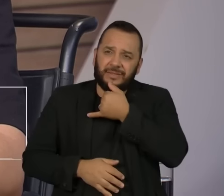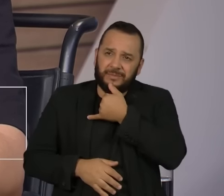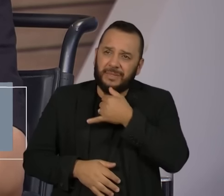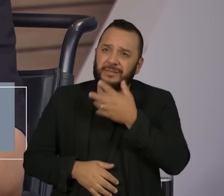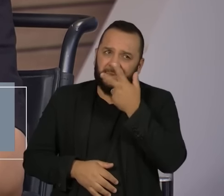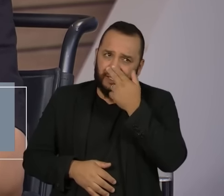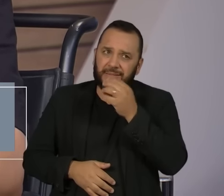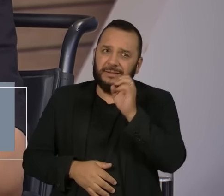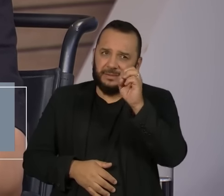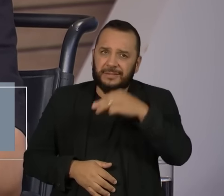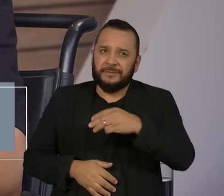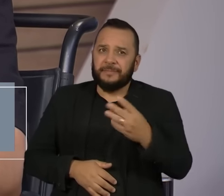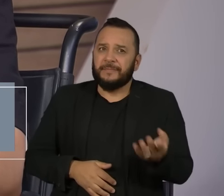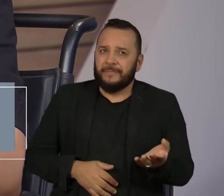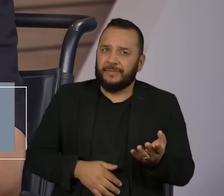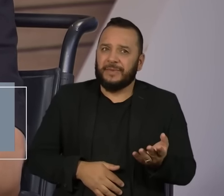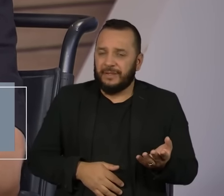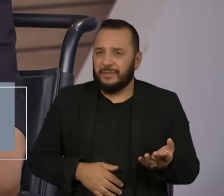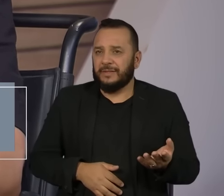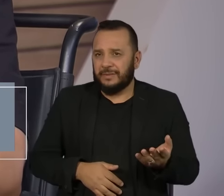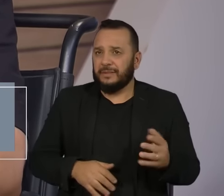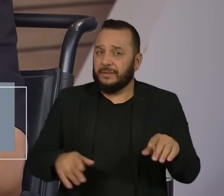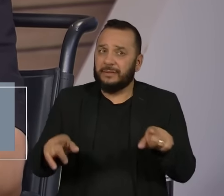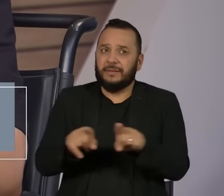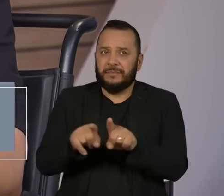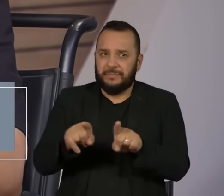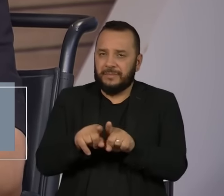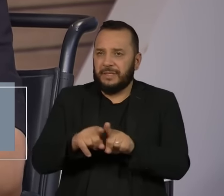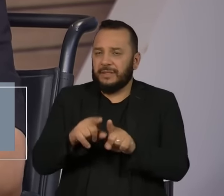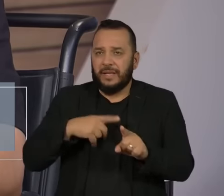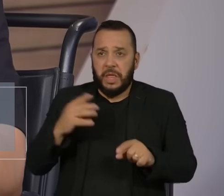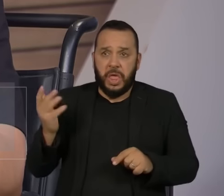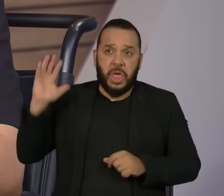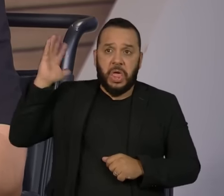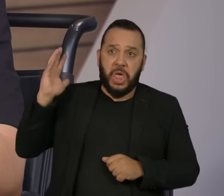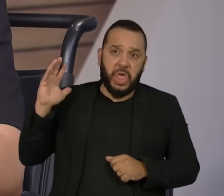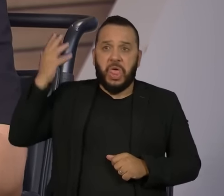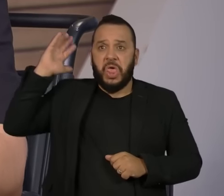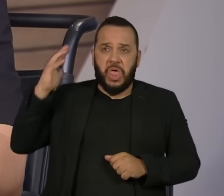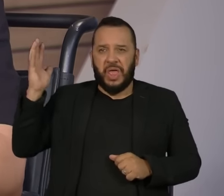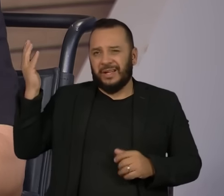um tipo de manifestação tanto quanto exacerbada e